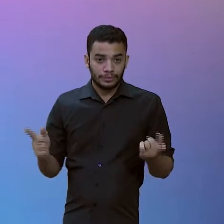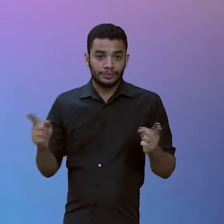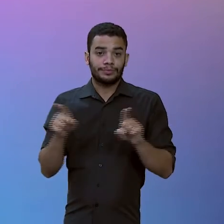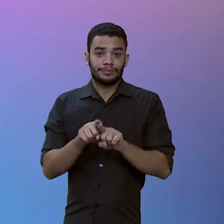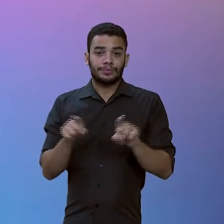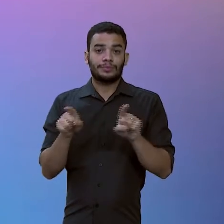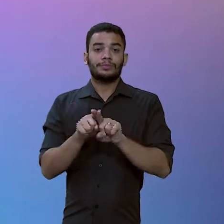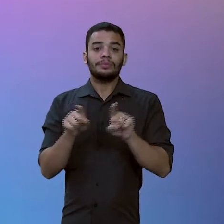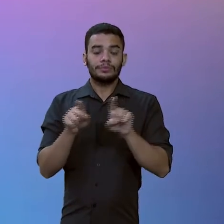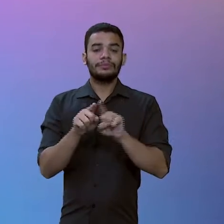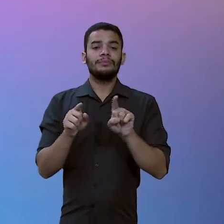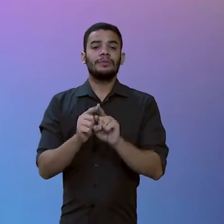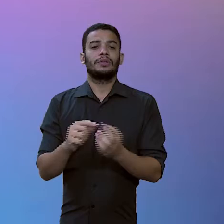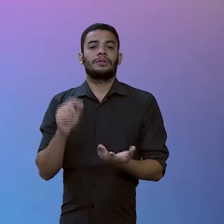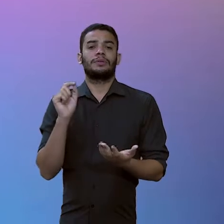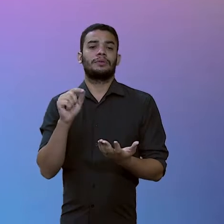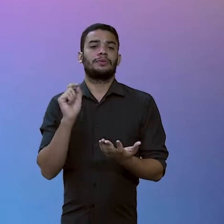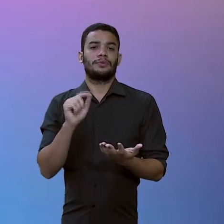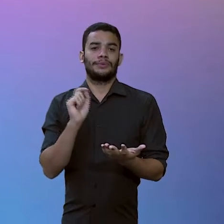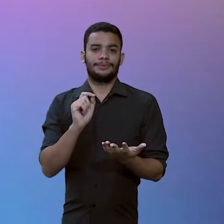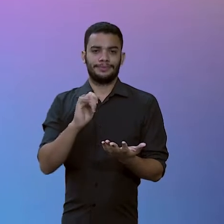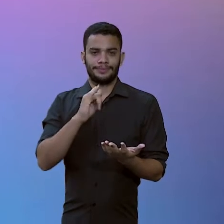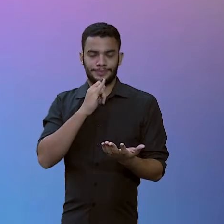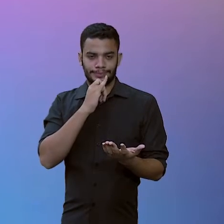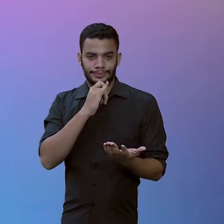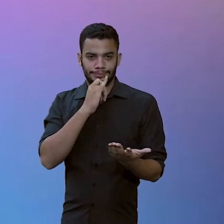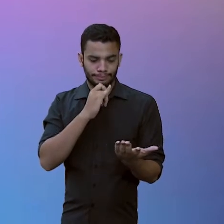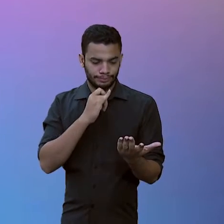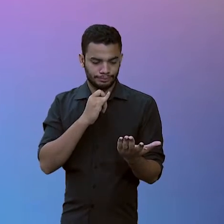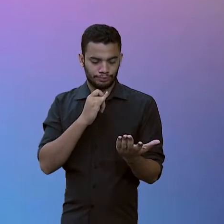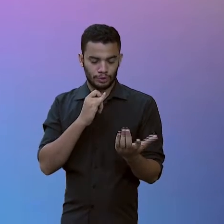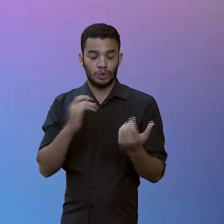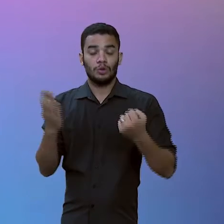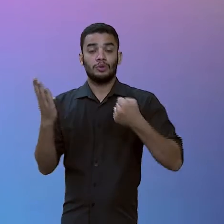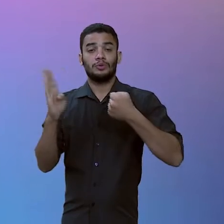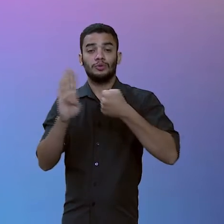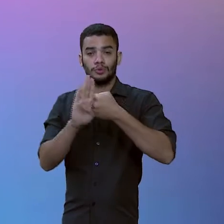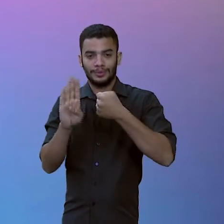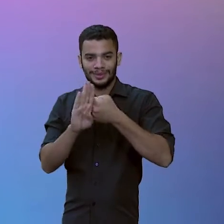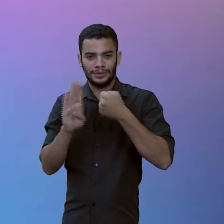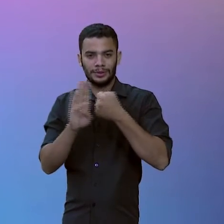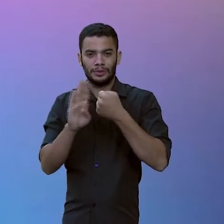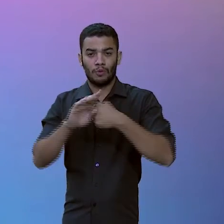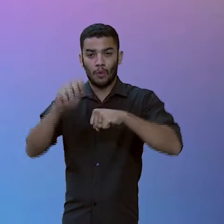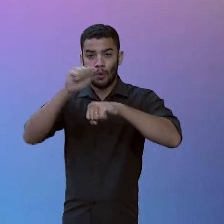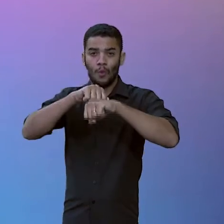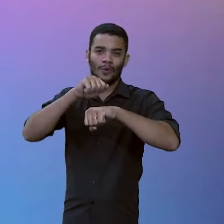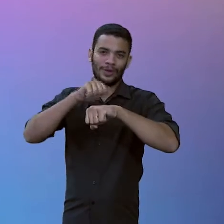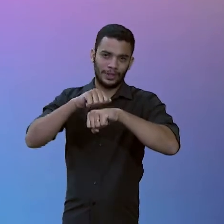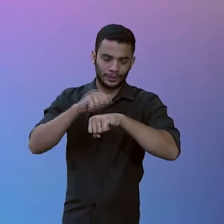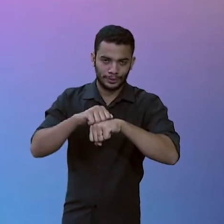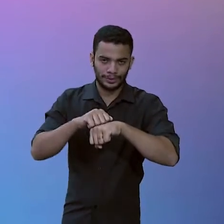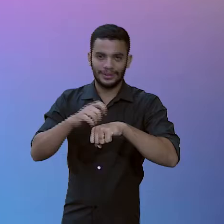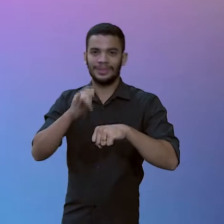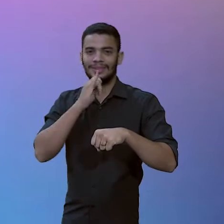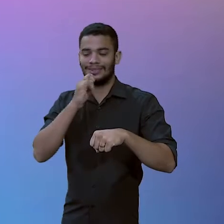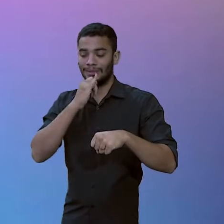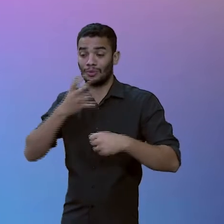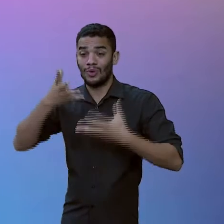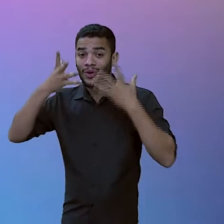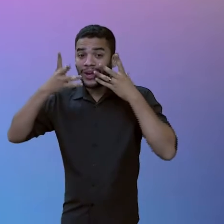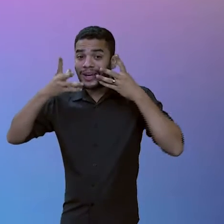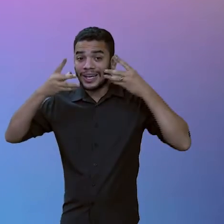não dependem de outro para existir. Por exemplo, o gato, uma cadeira, ok? E quando eu falo